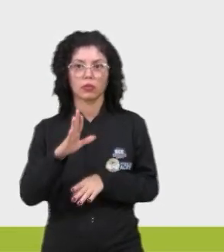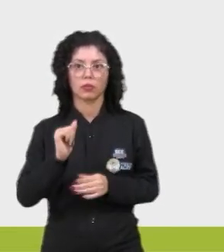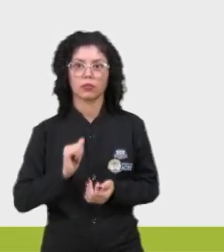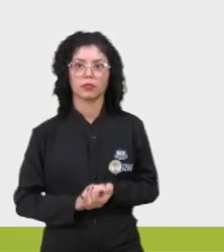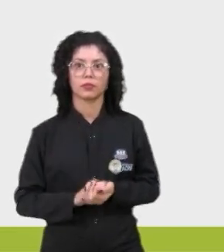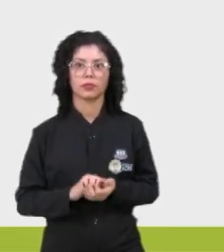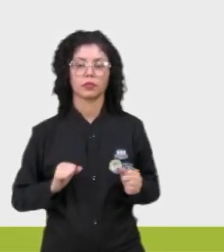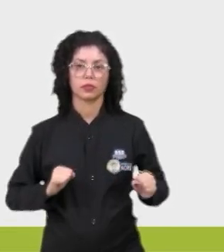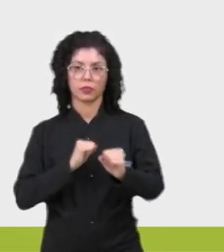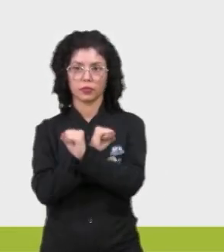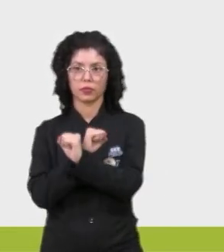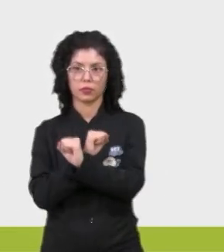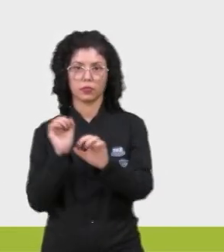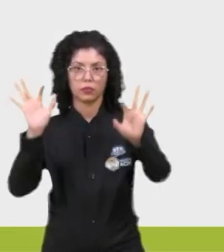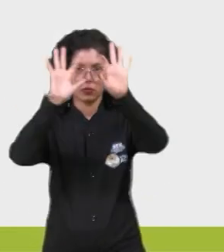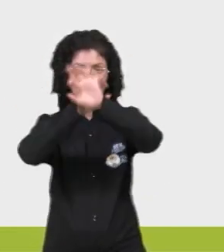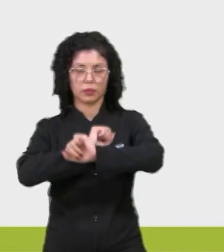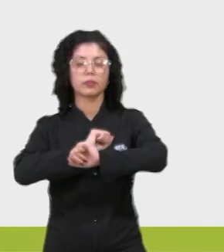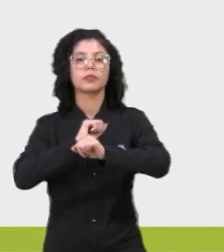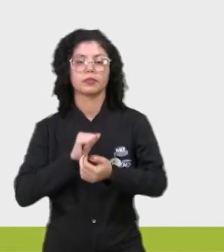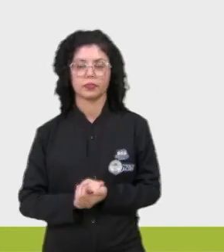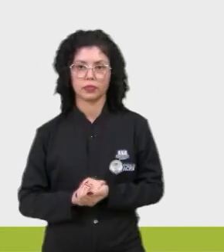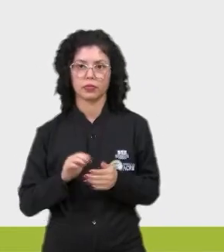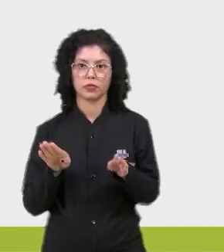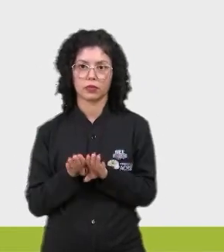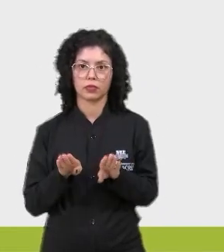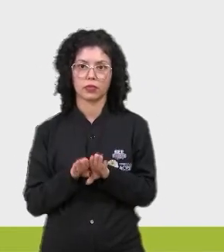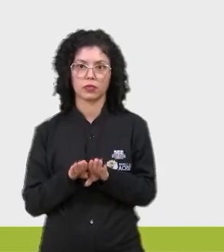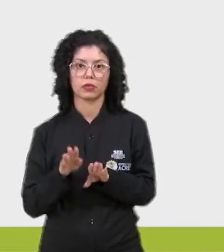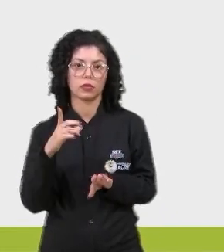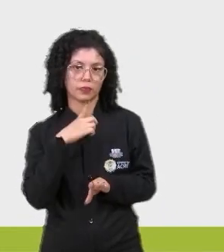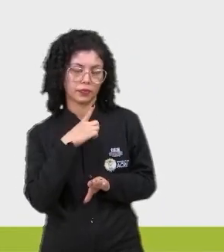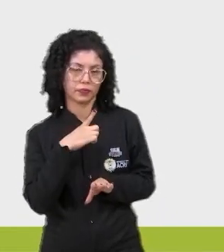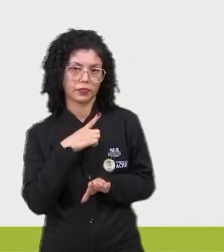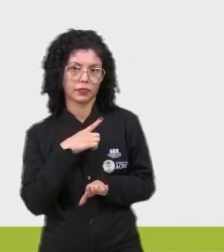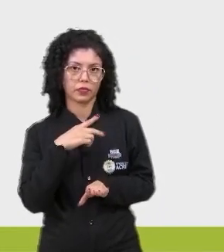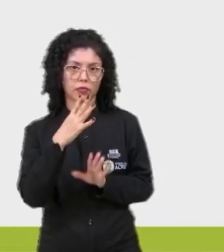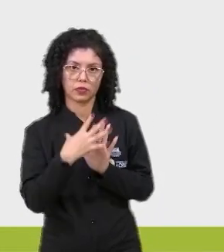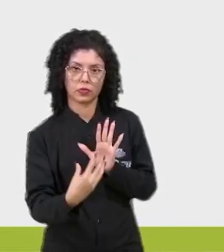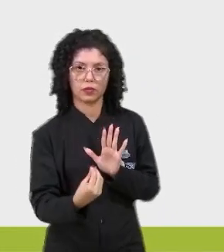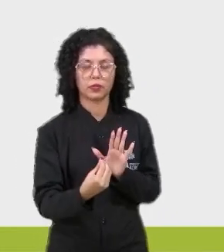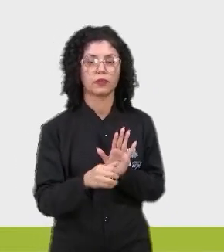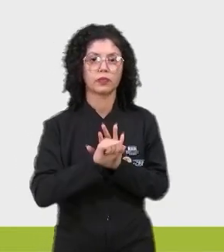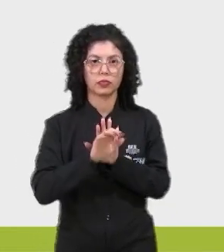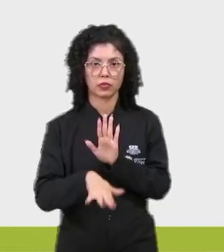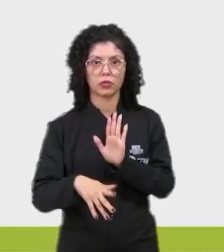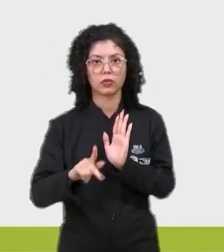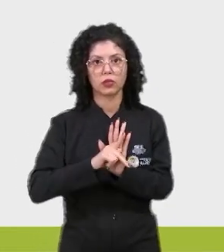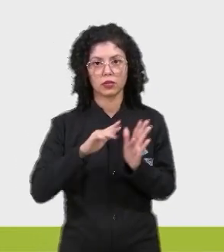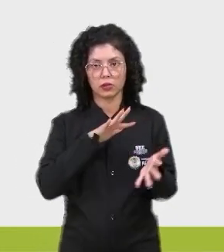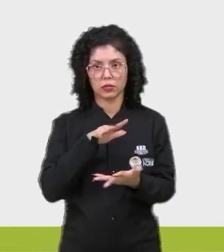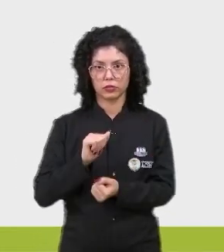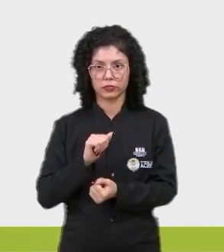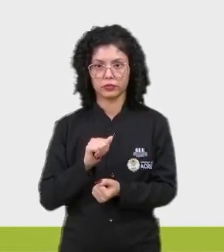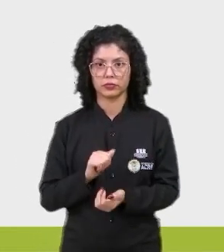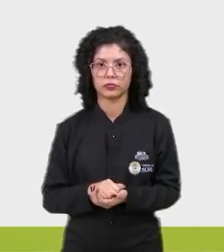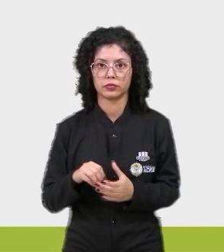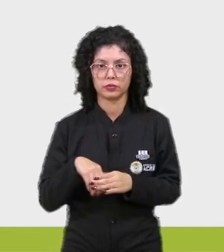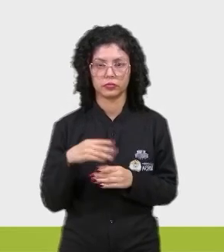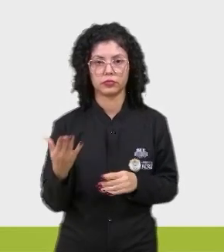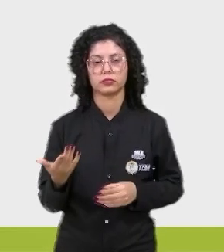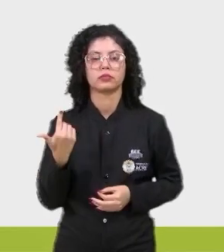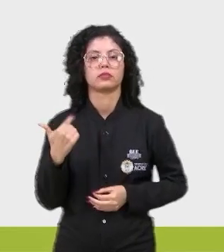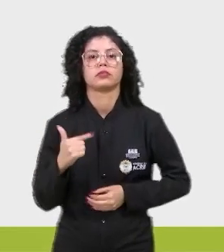indivíduos acorrentados à escuridão de uma caverna estão à mercê da projeção de sombras feitas pelo mundo exterior,